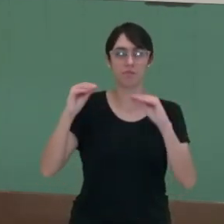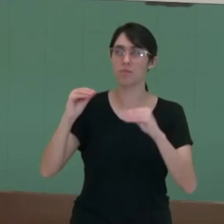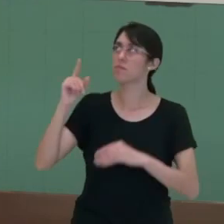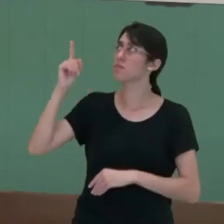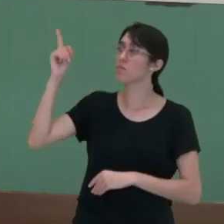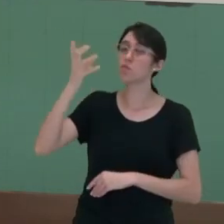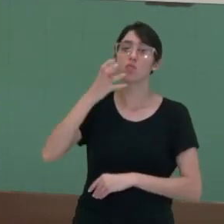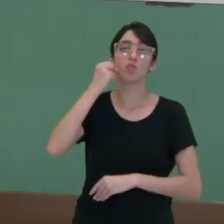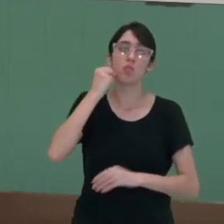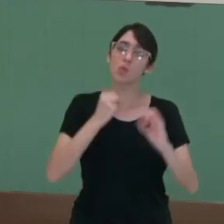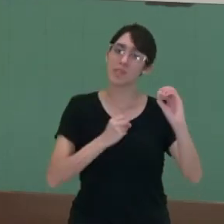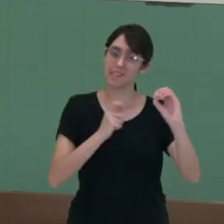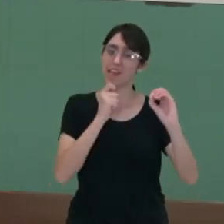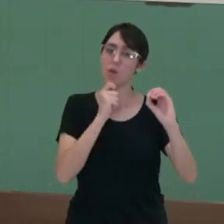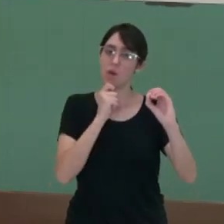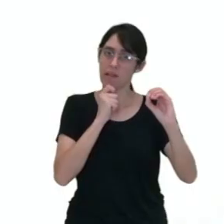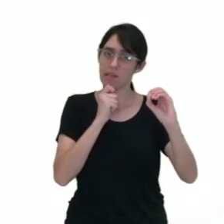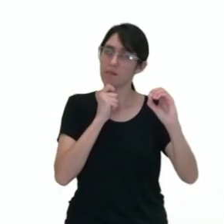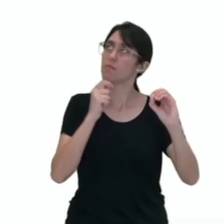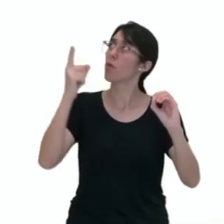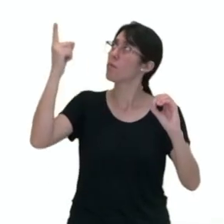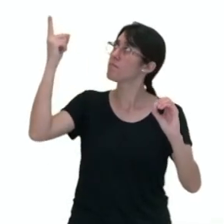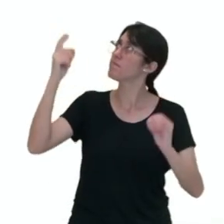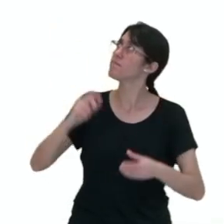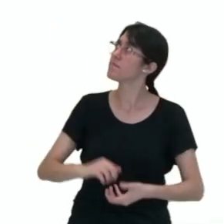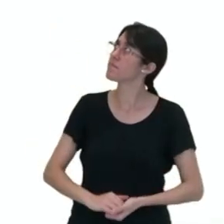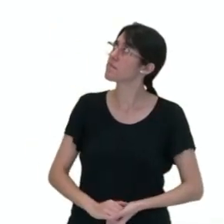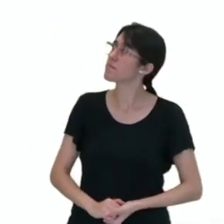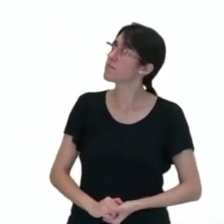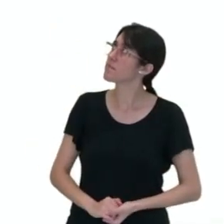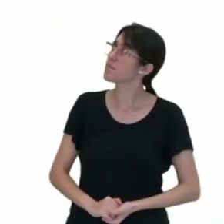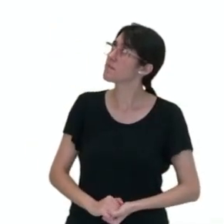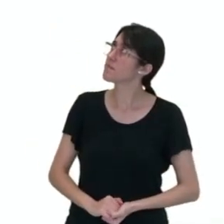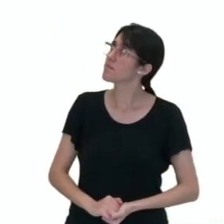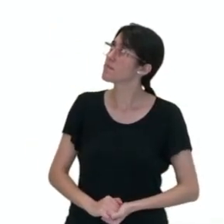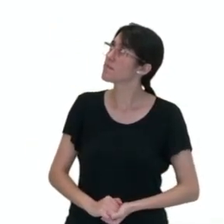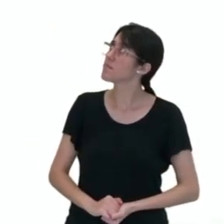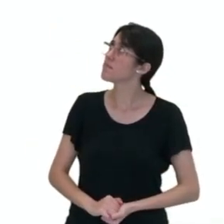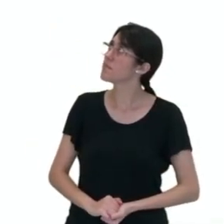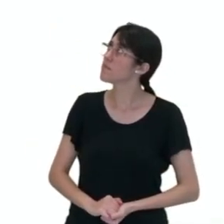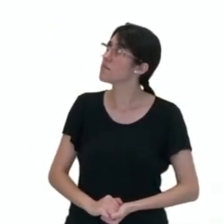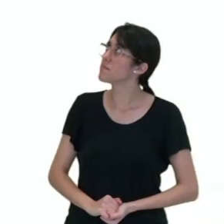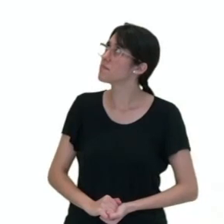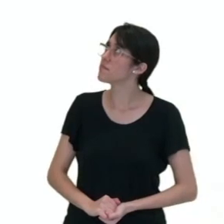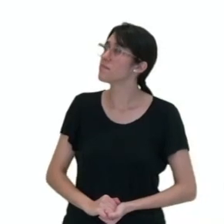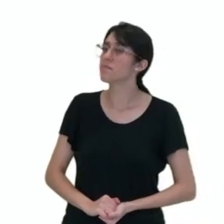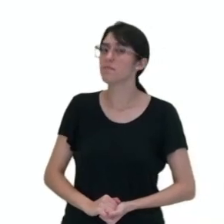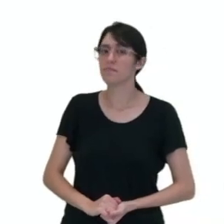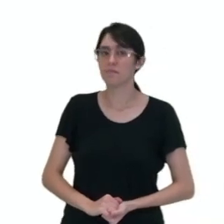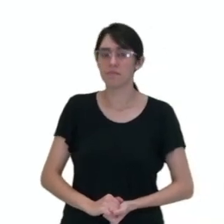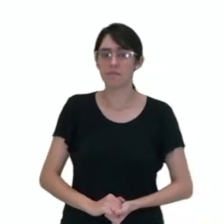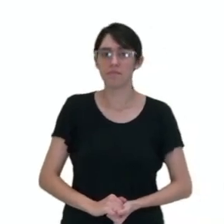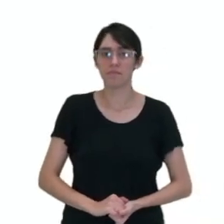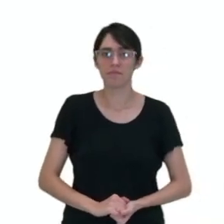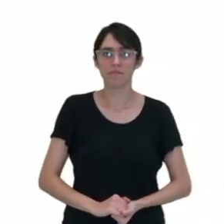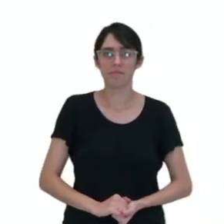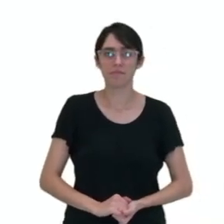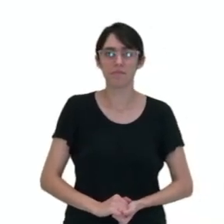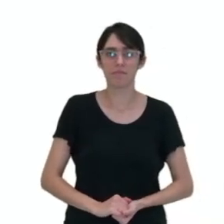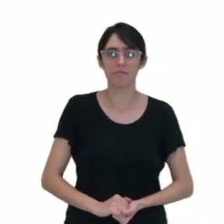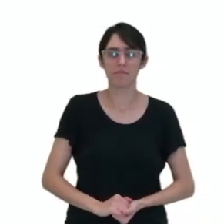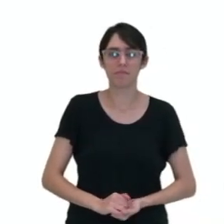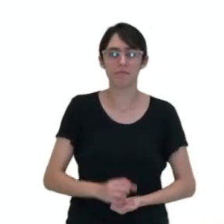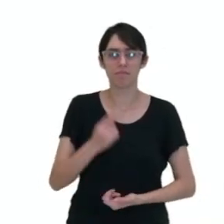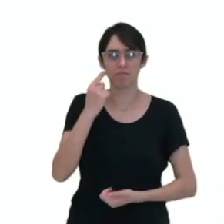ser zero. Vai ficar zero igual a 40x menos 2.000. Passo aqui o 2.000 para o outro lado, ficamos